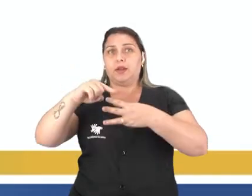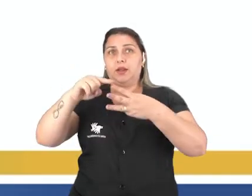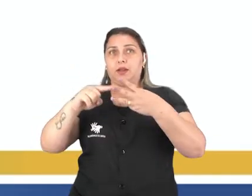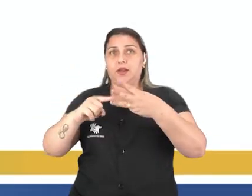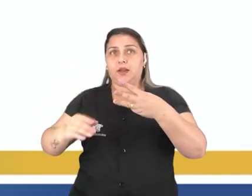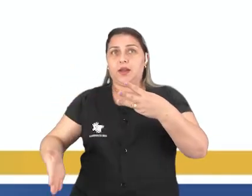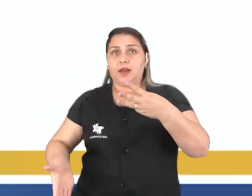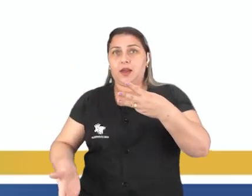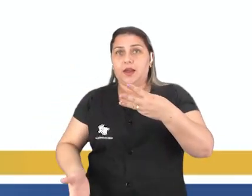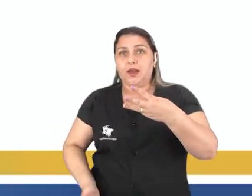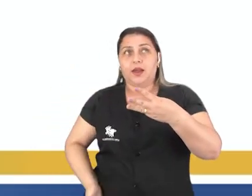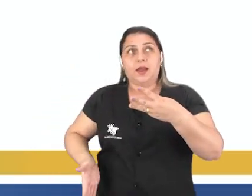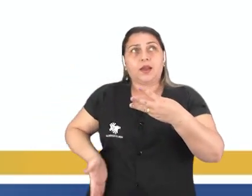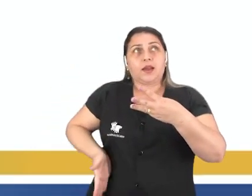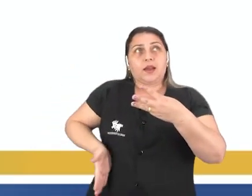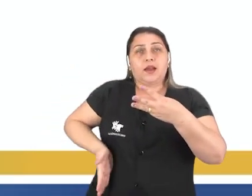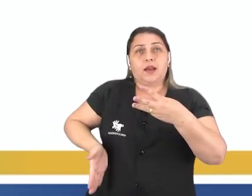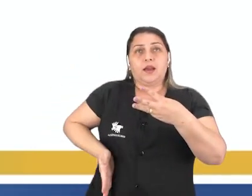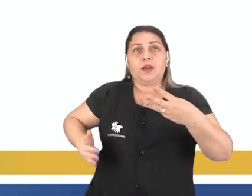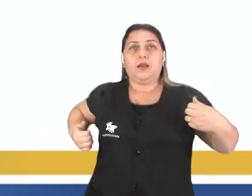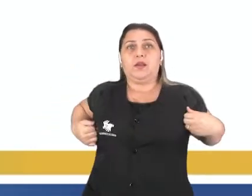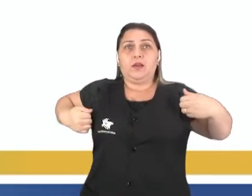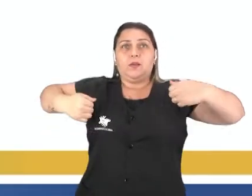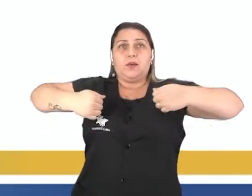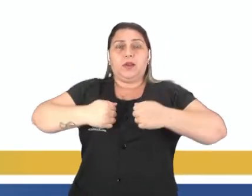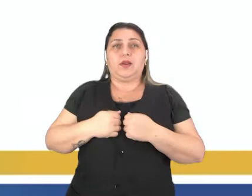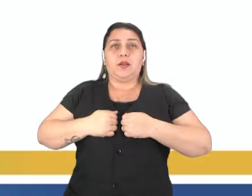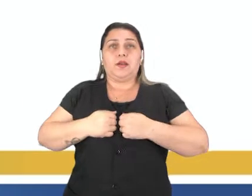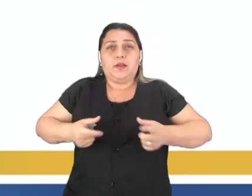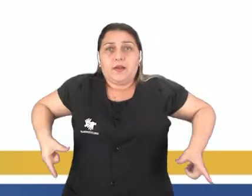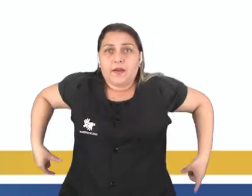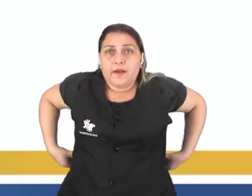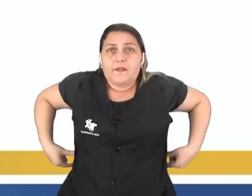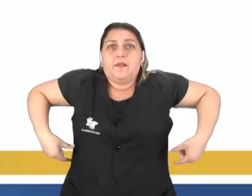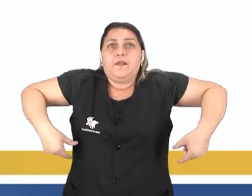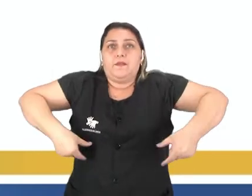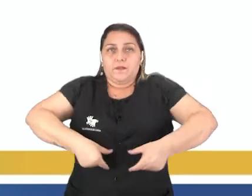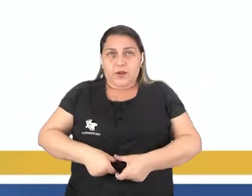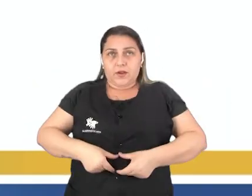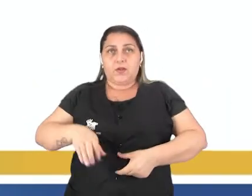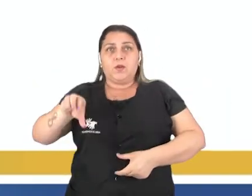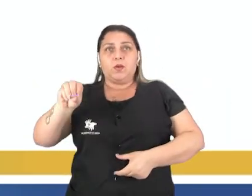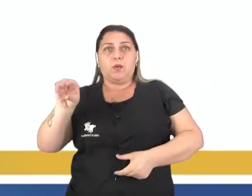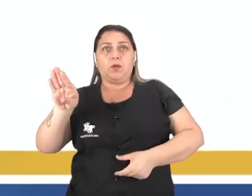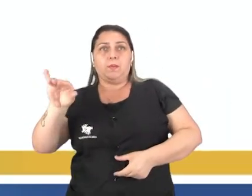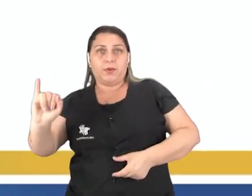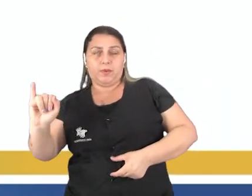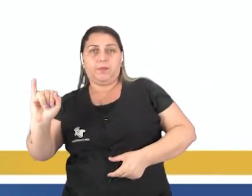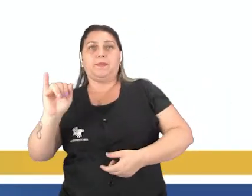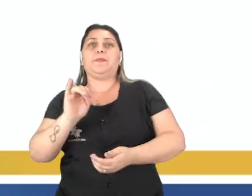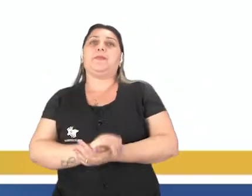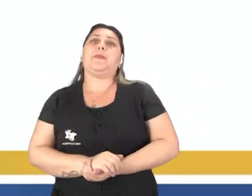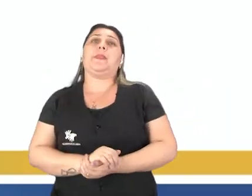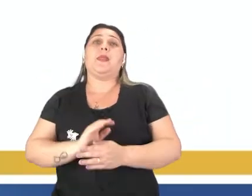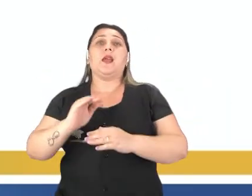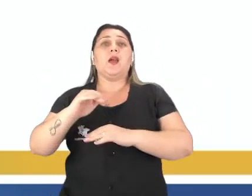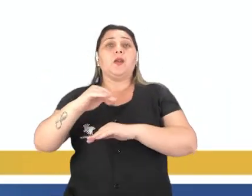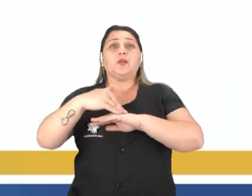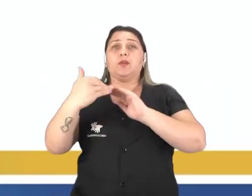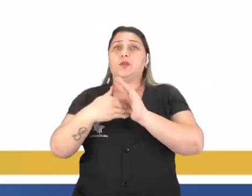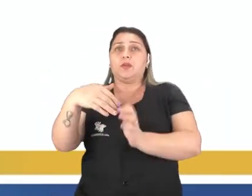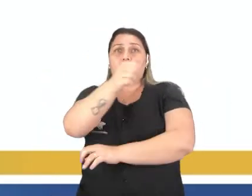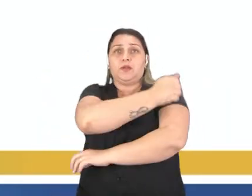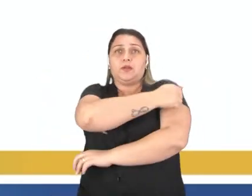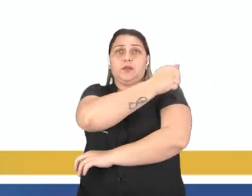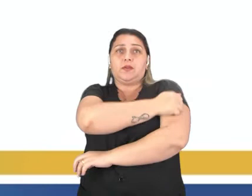A calça, que é o zubon, o paletó, o wagi, e a faixa, que é o obi, né? Todos os alunos devem